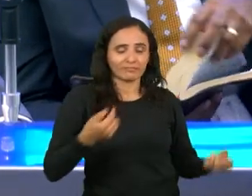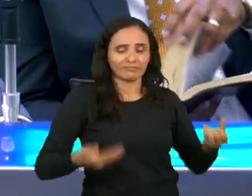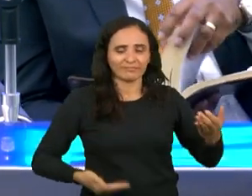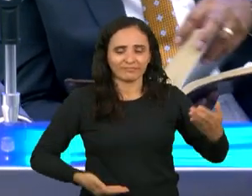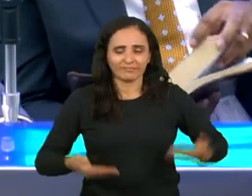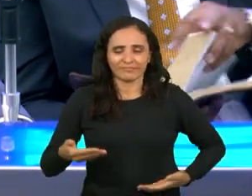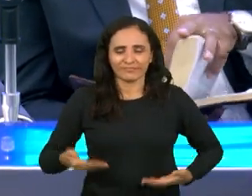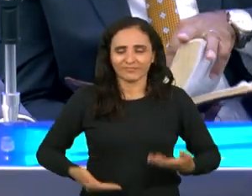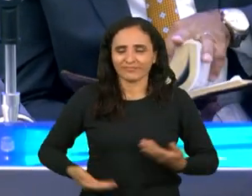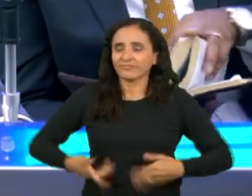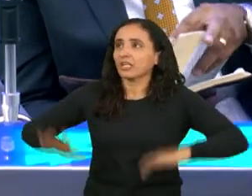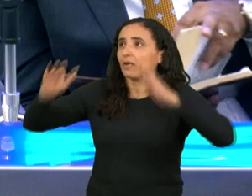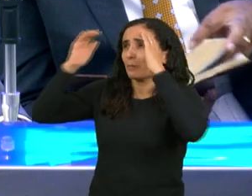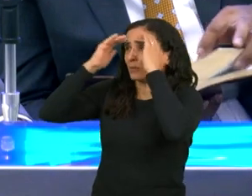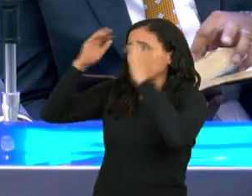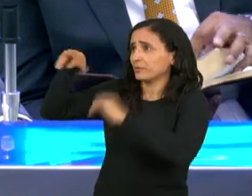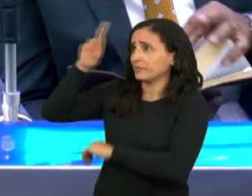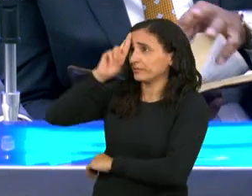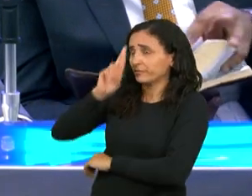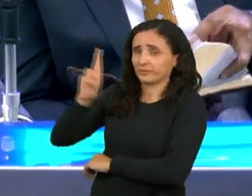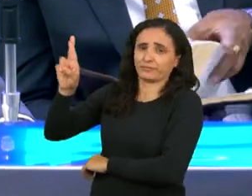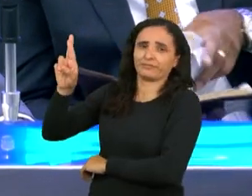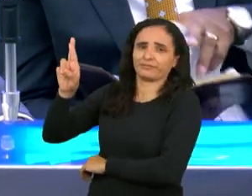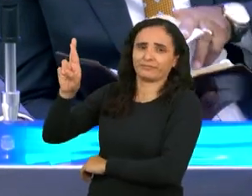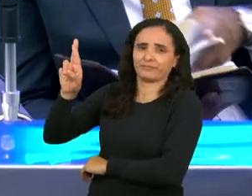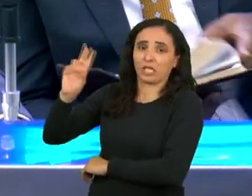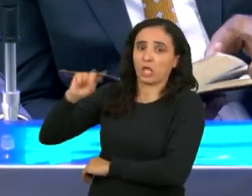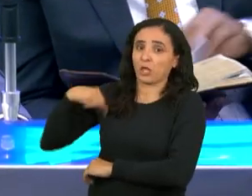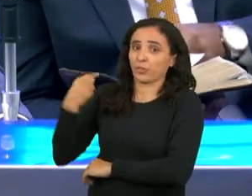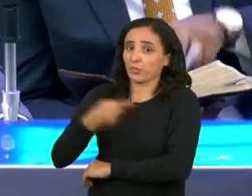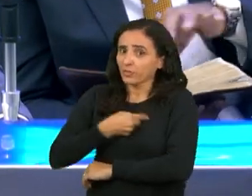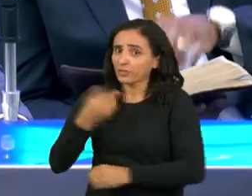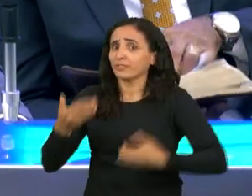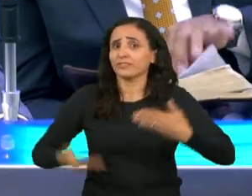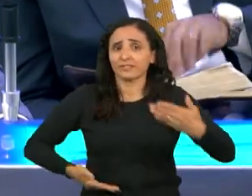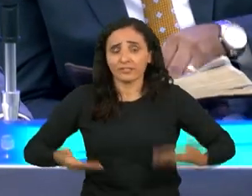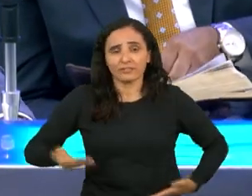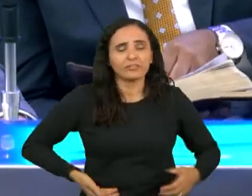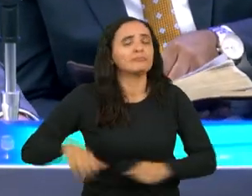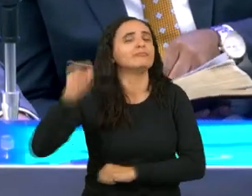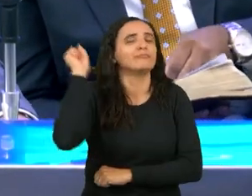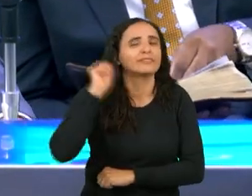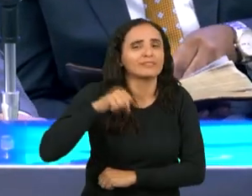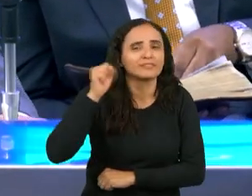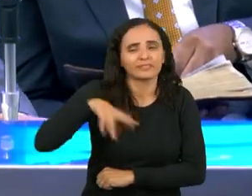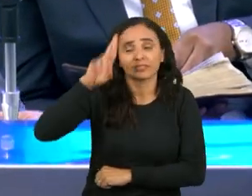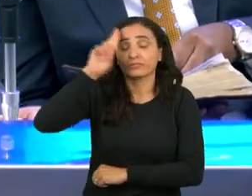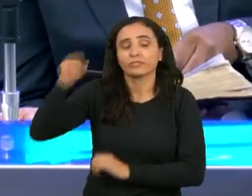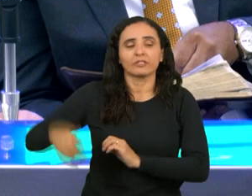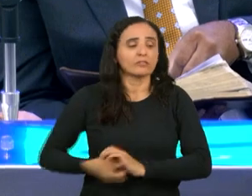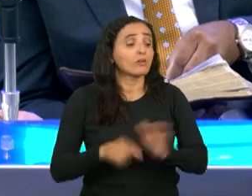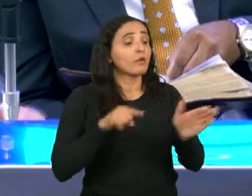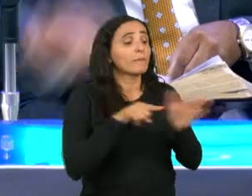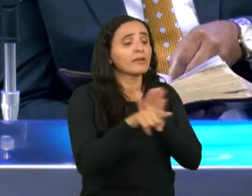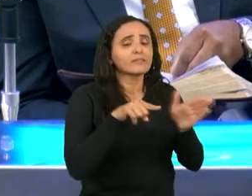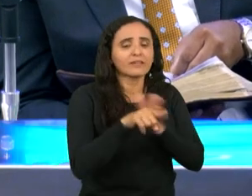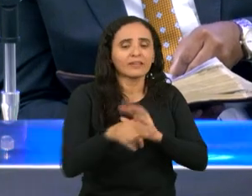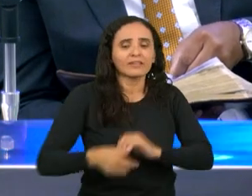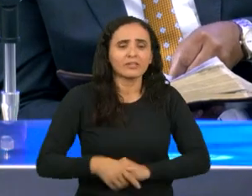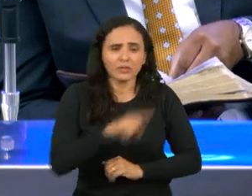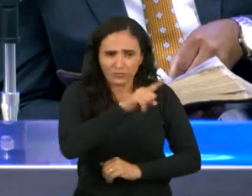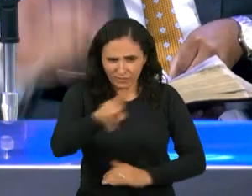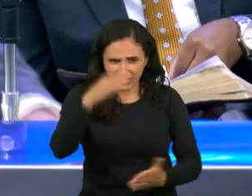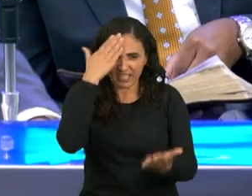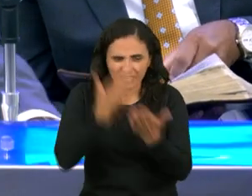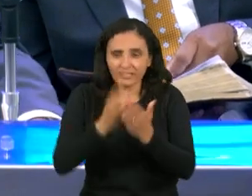que não fazem profissão de servir ao senhor que se você perguntar no mundo assim quem